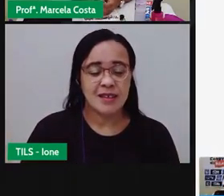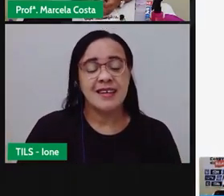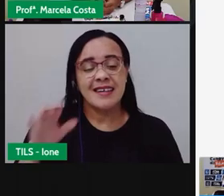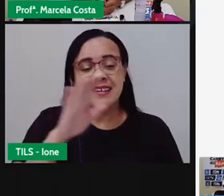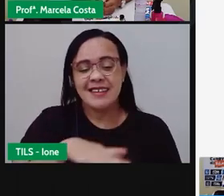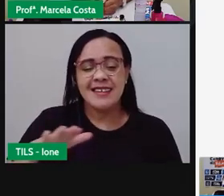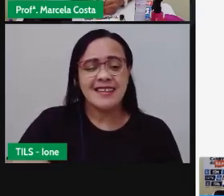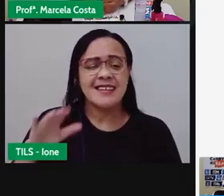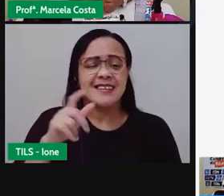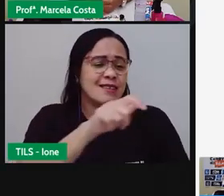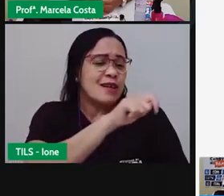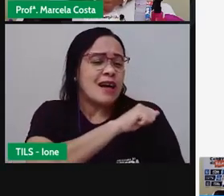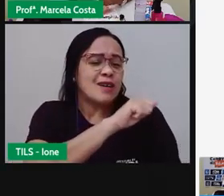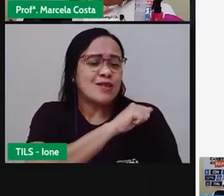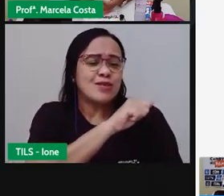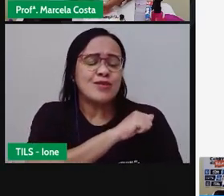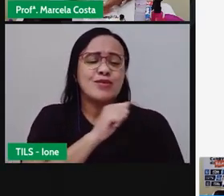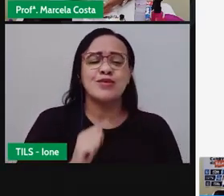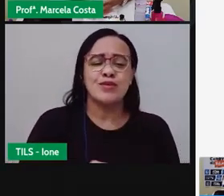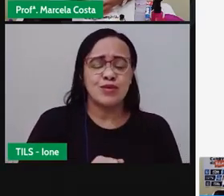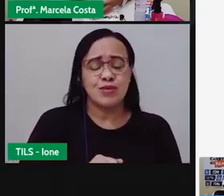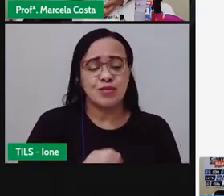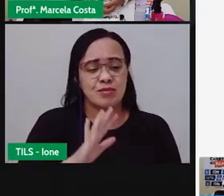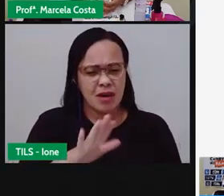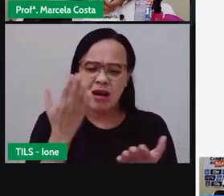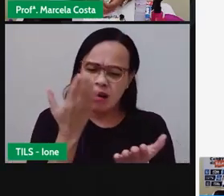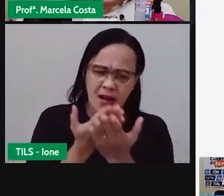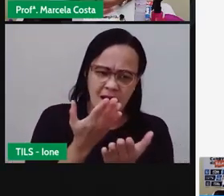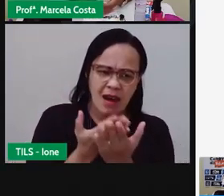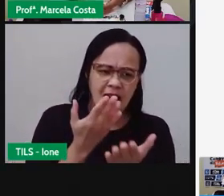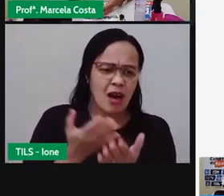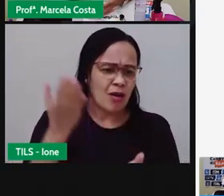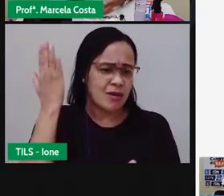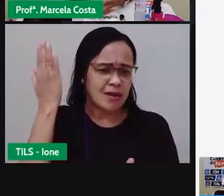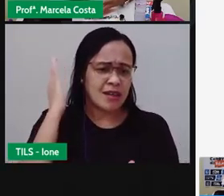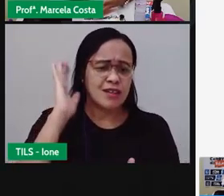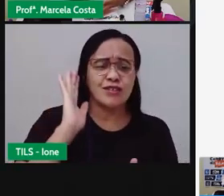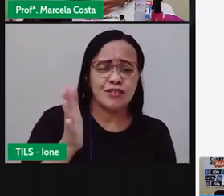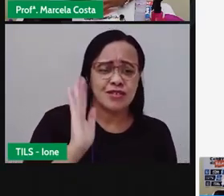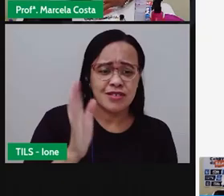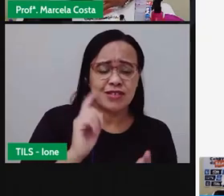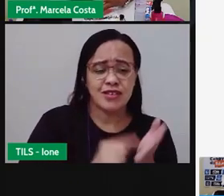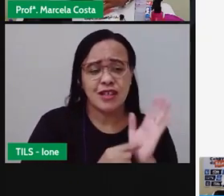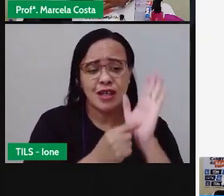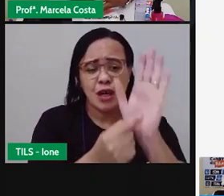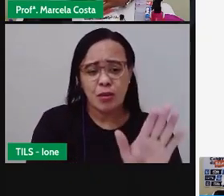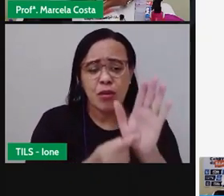Crianças, nessas nossas últimas aulas, a gente já vem abordando